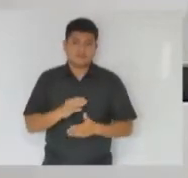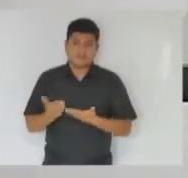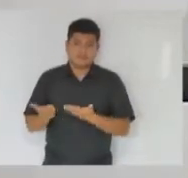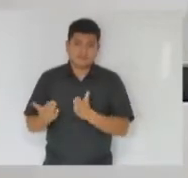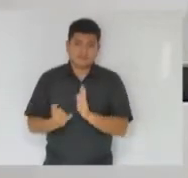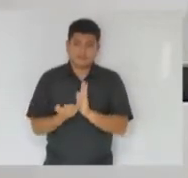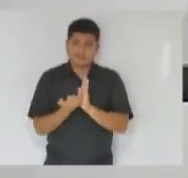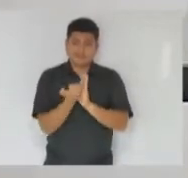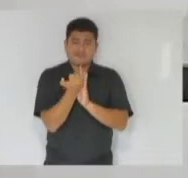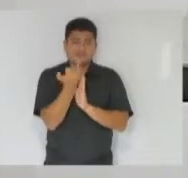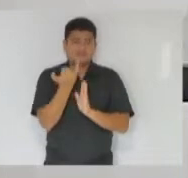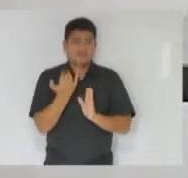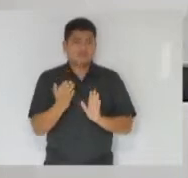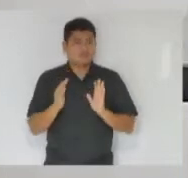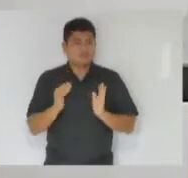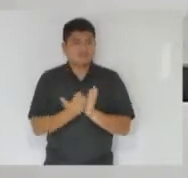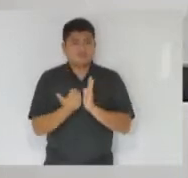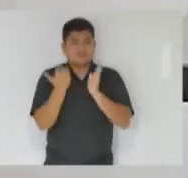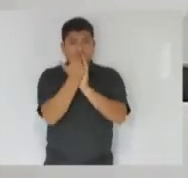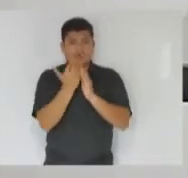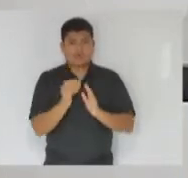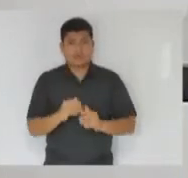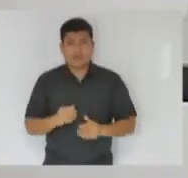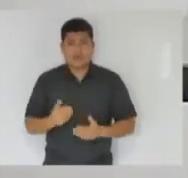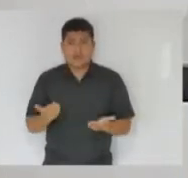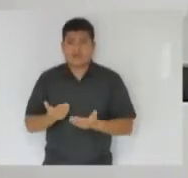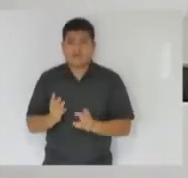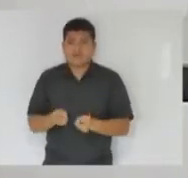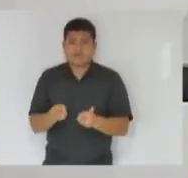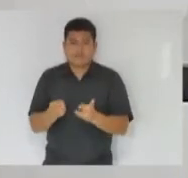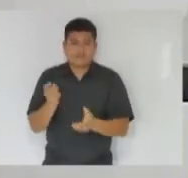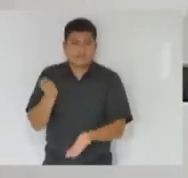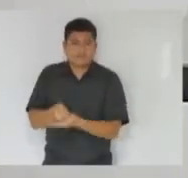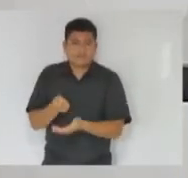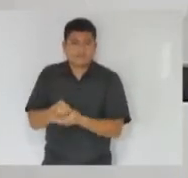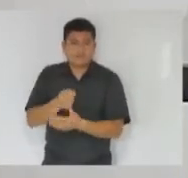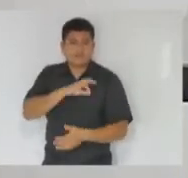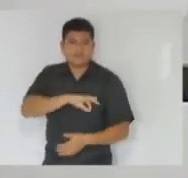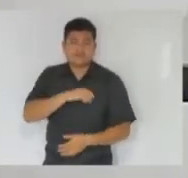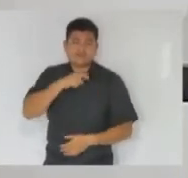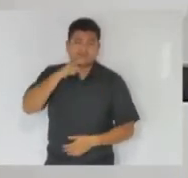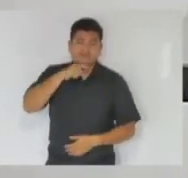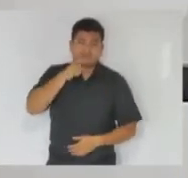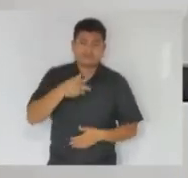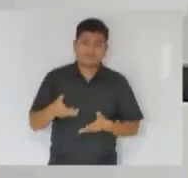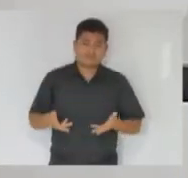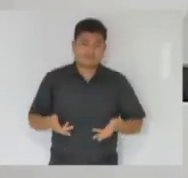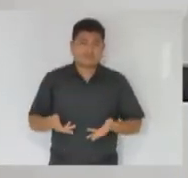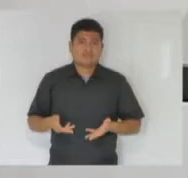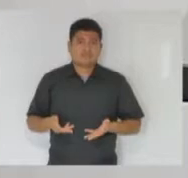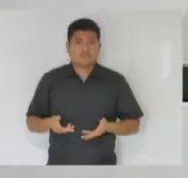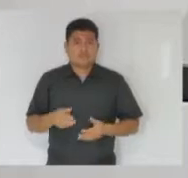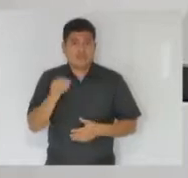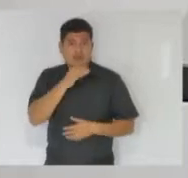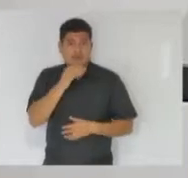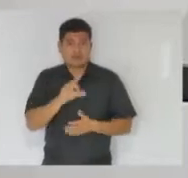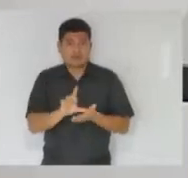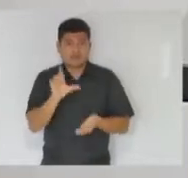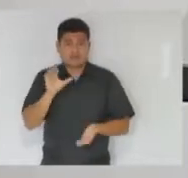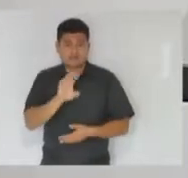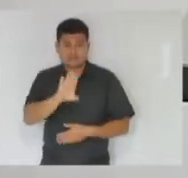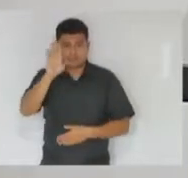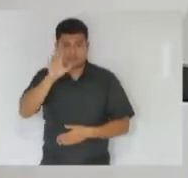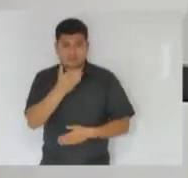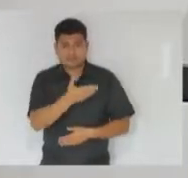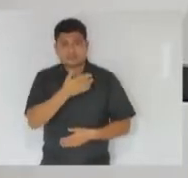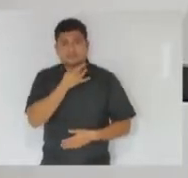como continuar fazendo a folha de pagamento. E agora, eu quero rapidamente, antes de passar a palavra ao deputado Cobocchini, dizer que nós